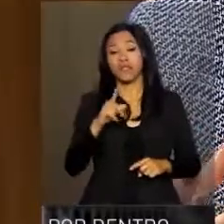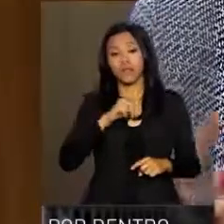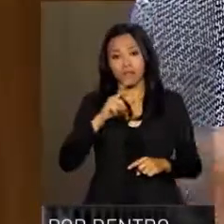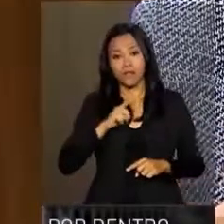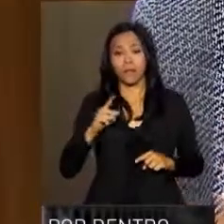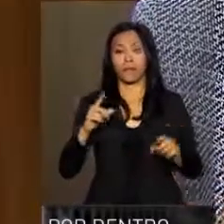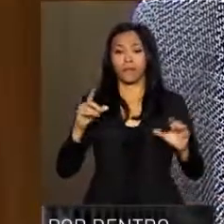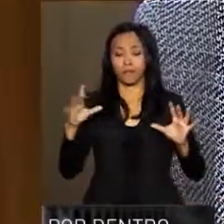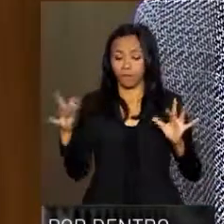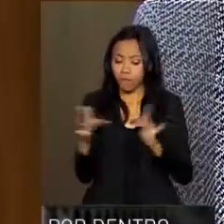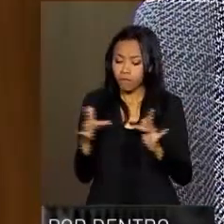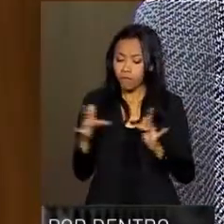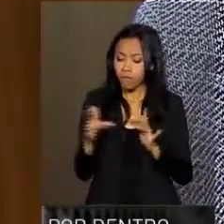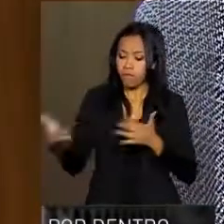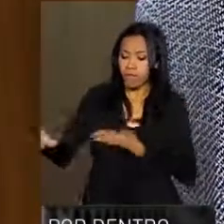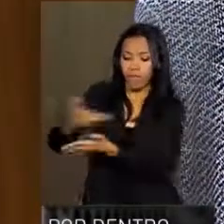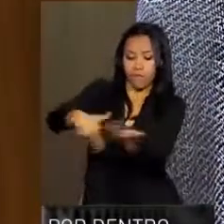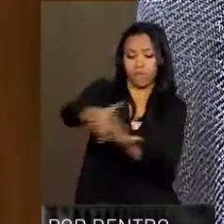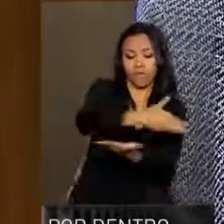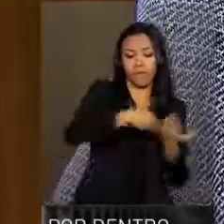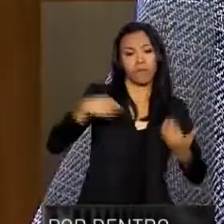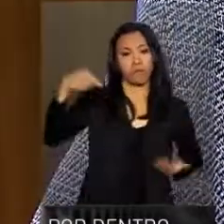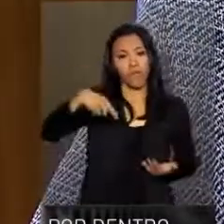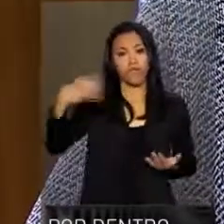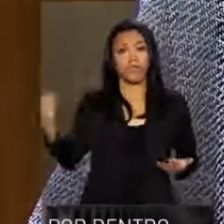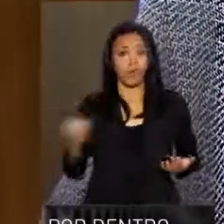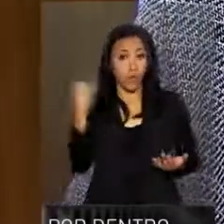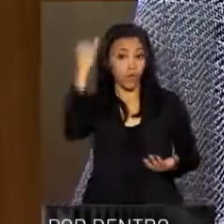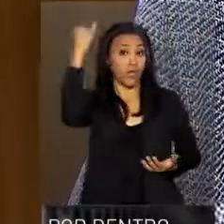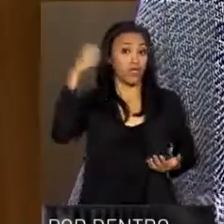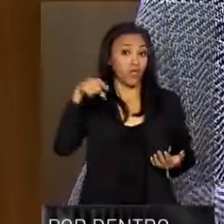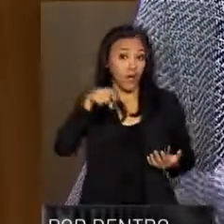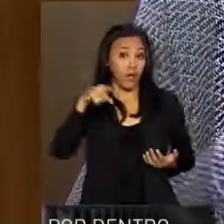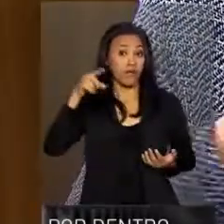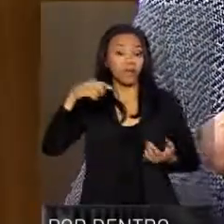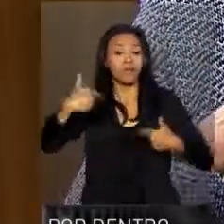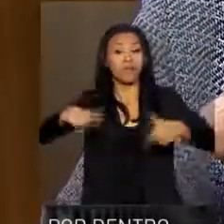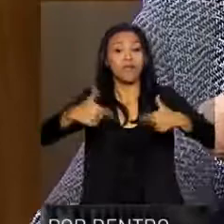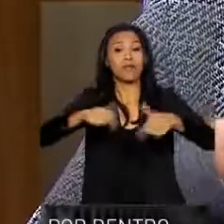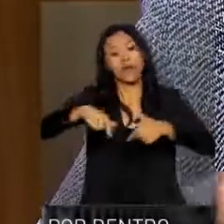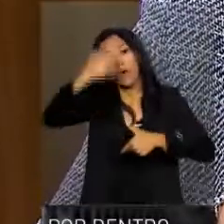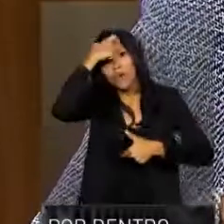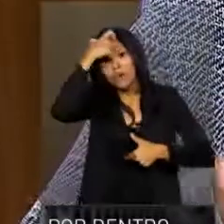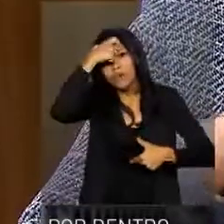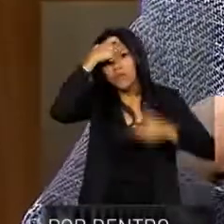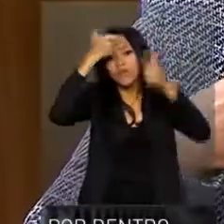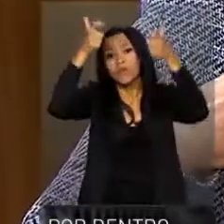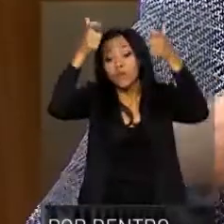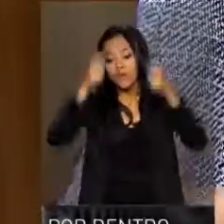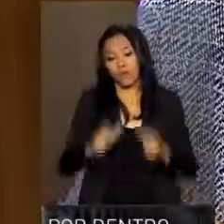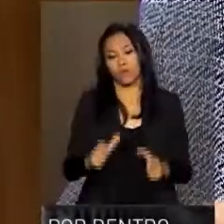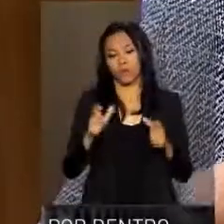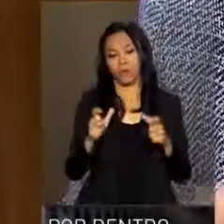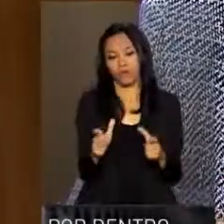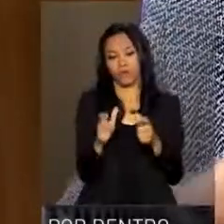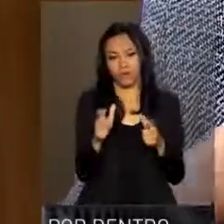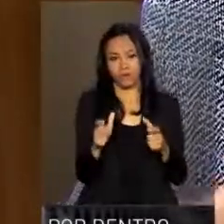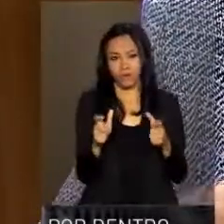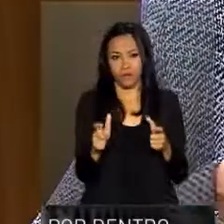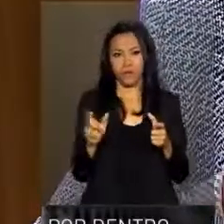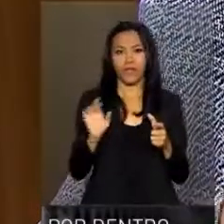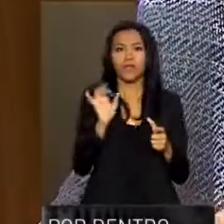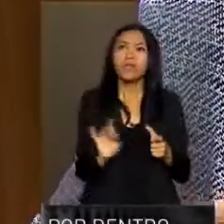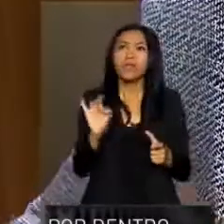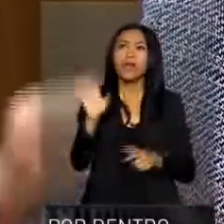isso é importante sabe é você trabalhar essa conscientização na no local nos lá em cada